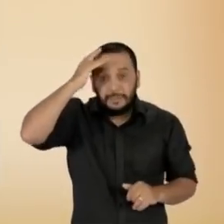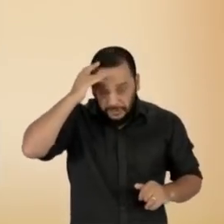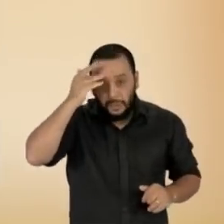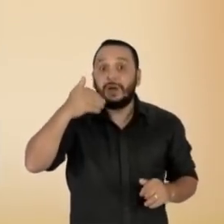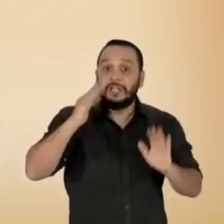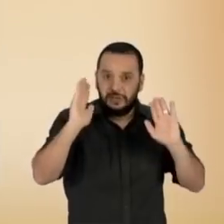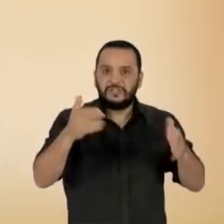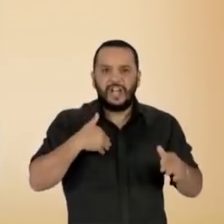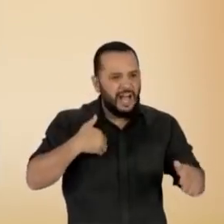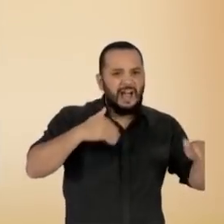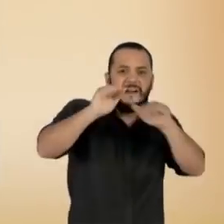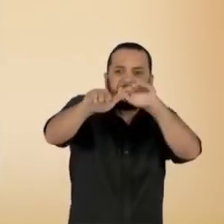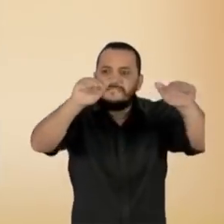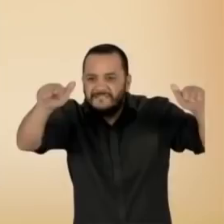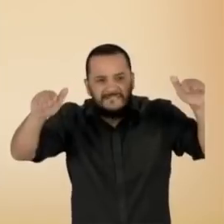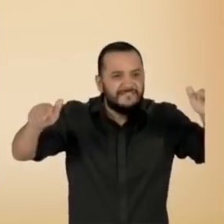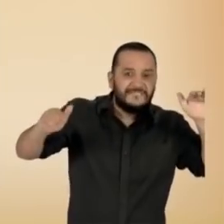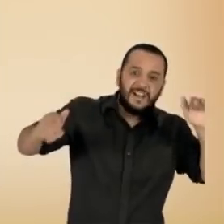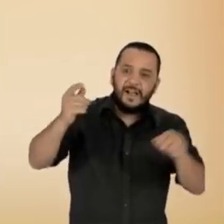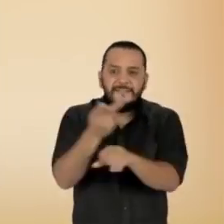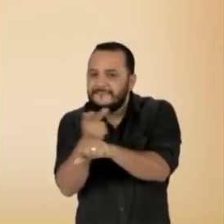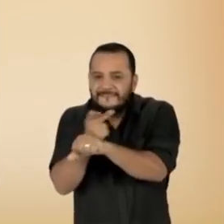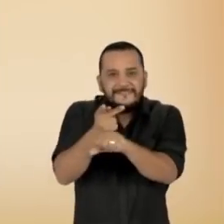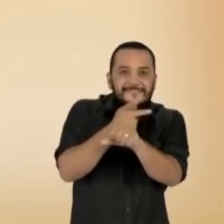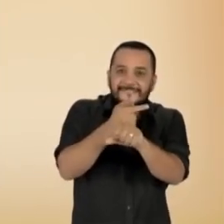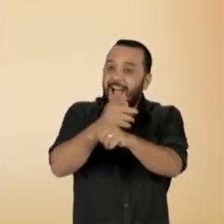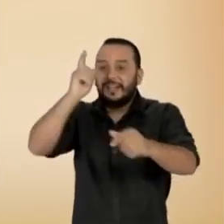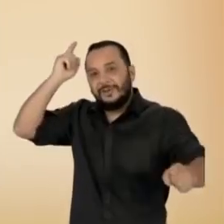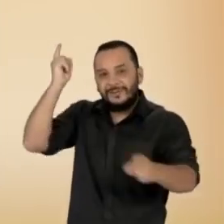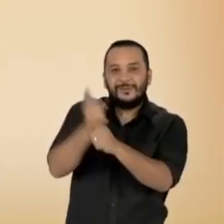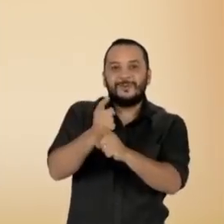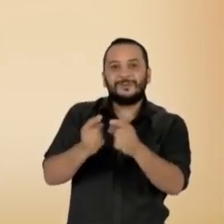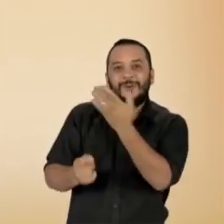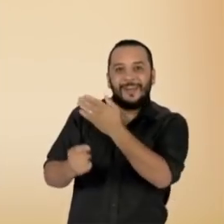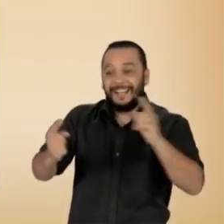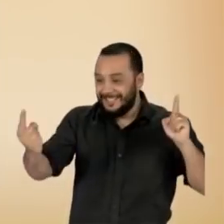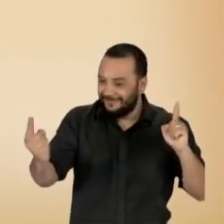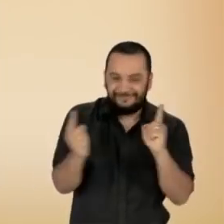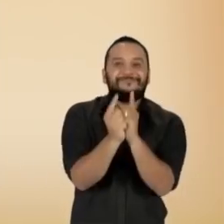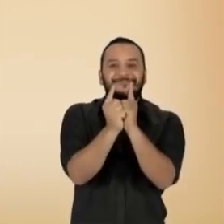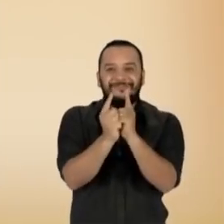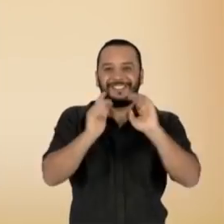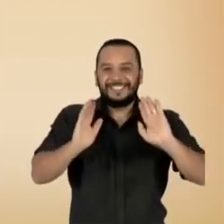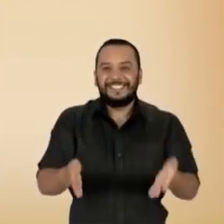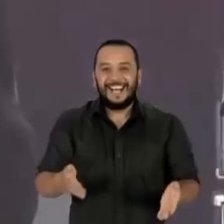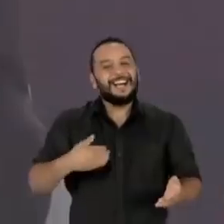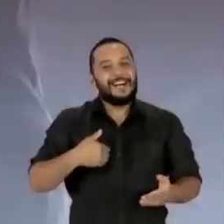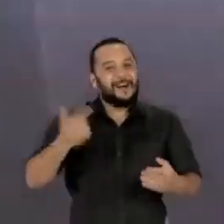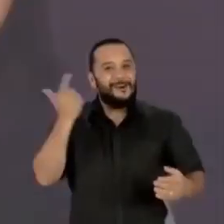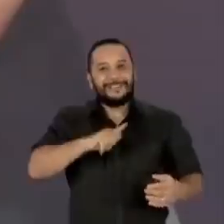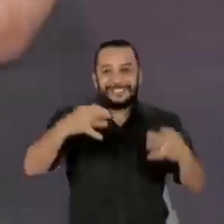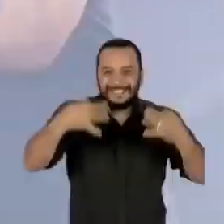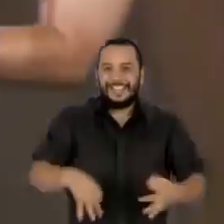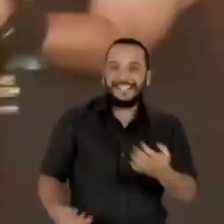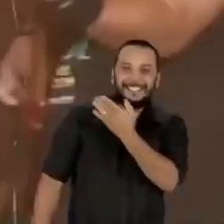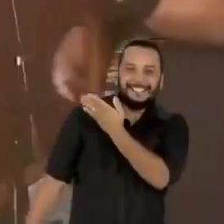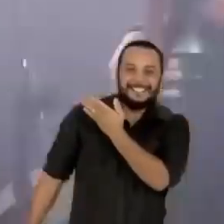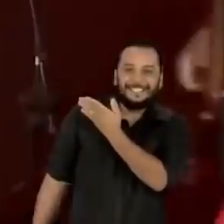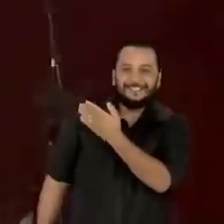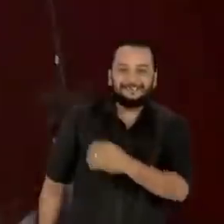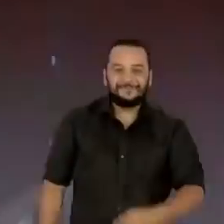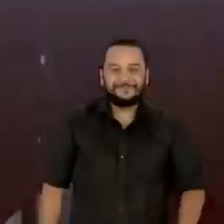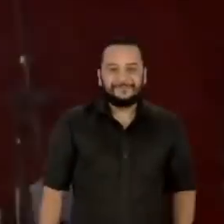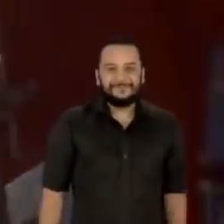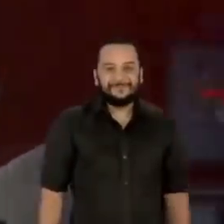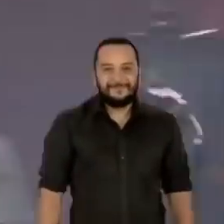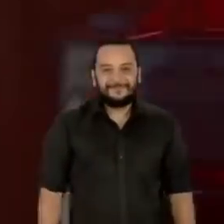da trechos de conta do júnior groovador começaram a se movimentar para que os dois conseguisse encontrar e deu certo né